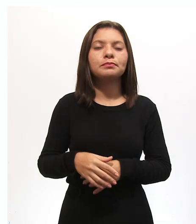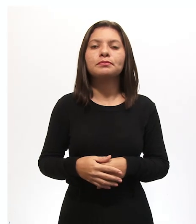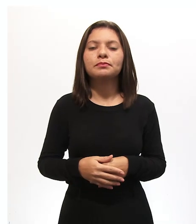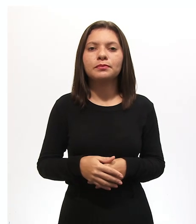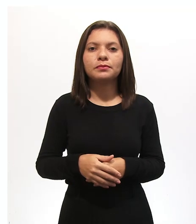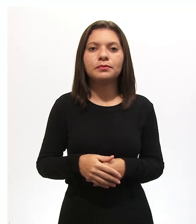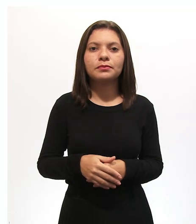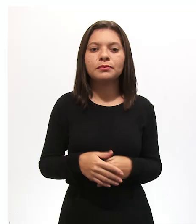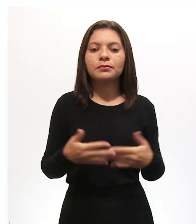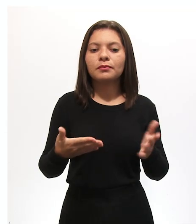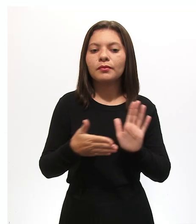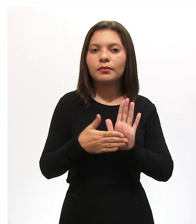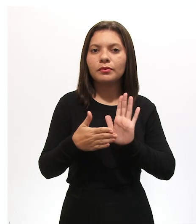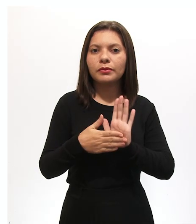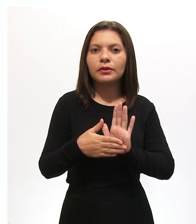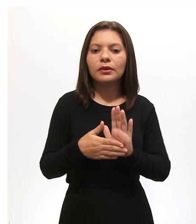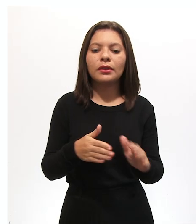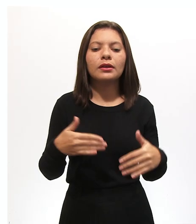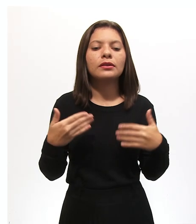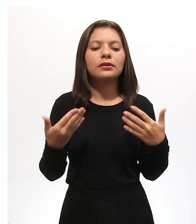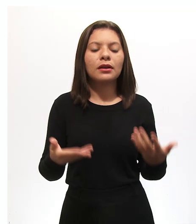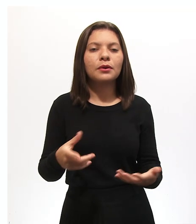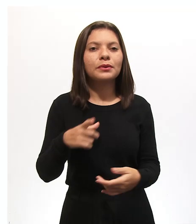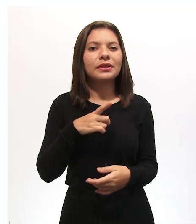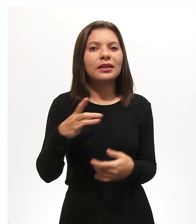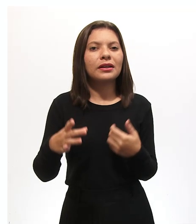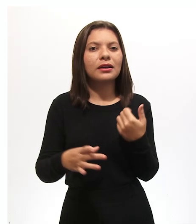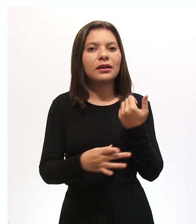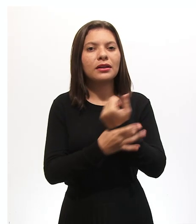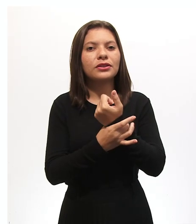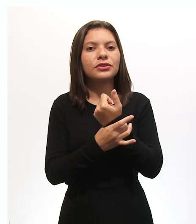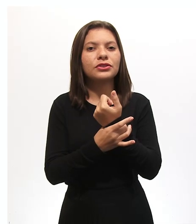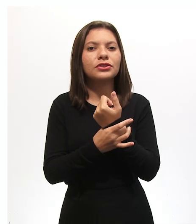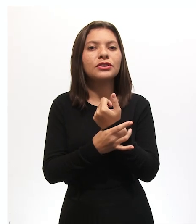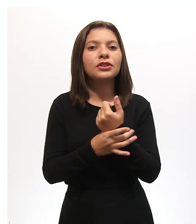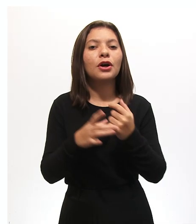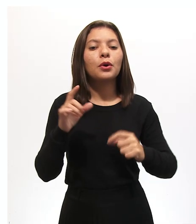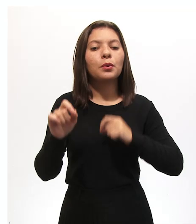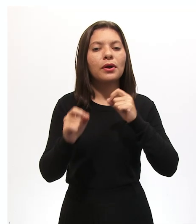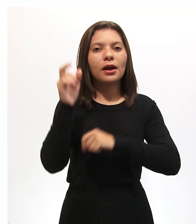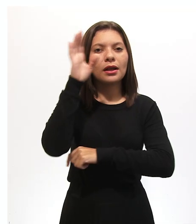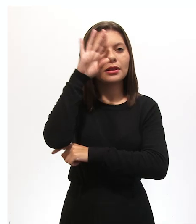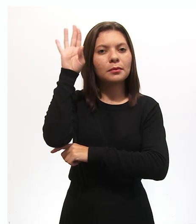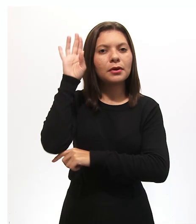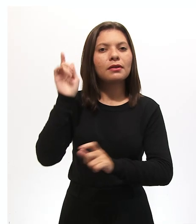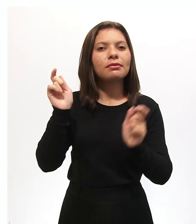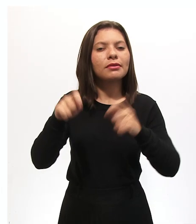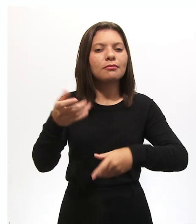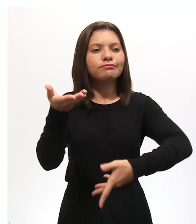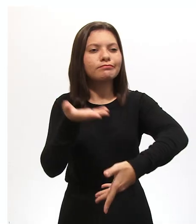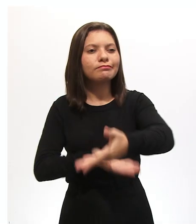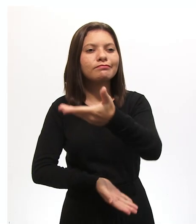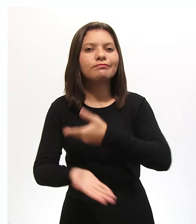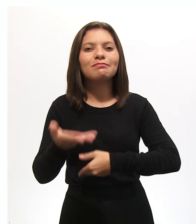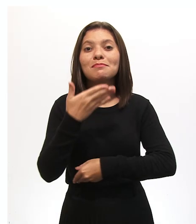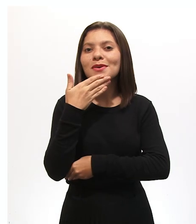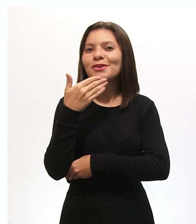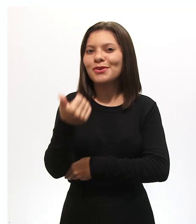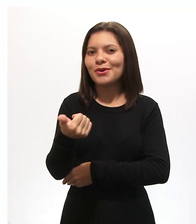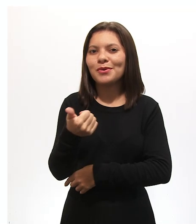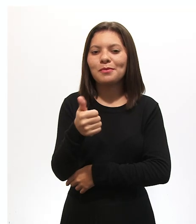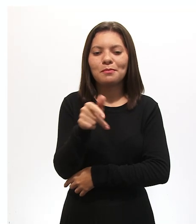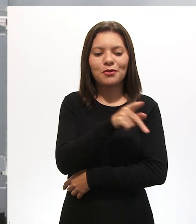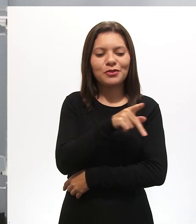proposta. Então, com isso, pessoal, a gente tem a garantia de um maior acompanhamento acadêmico e interação entre aluno